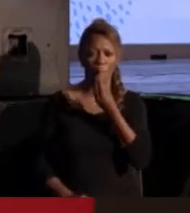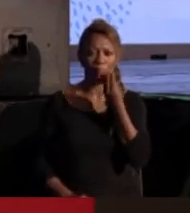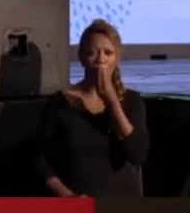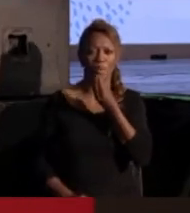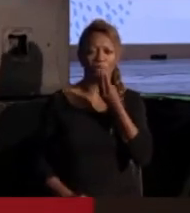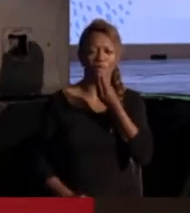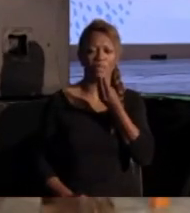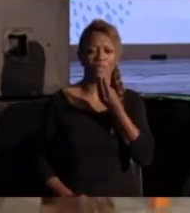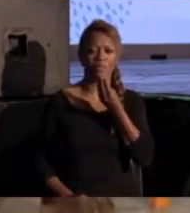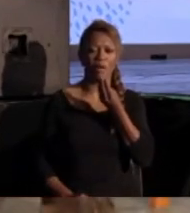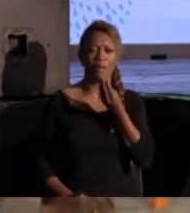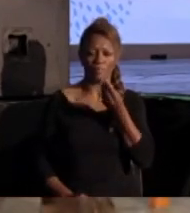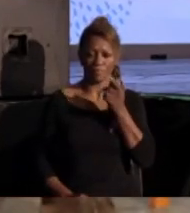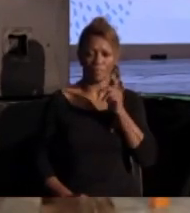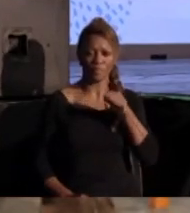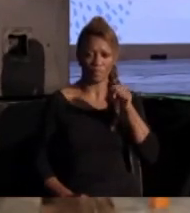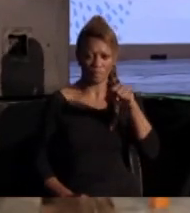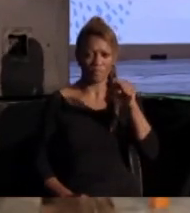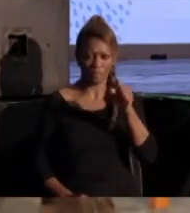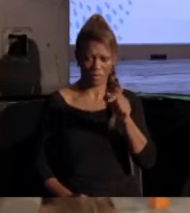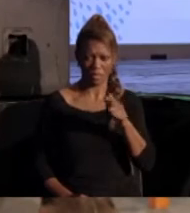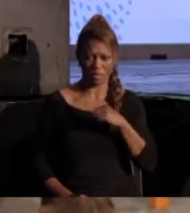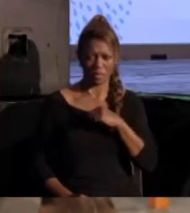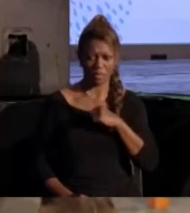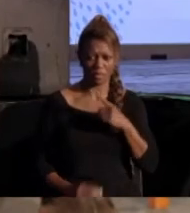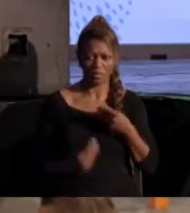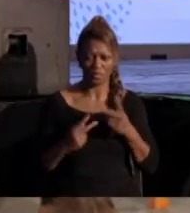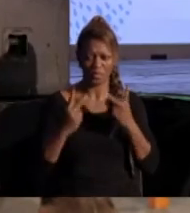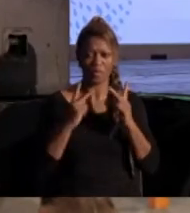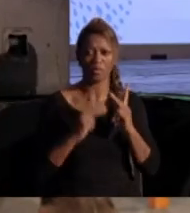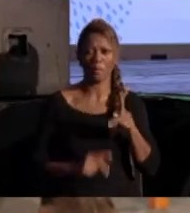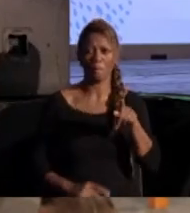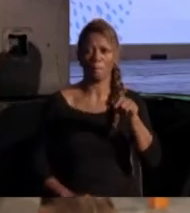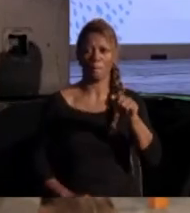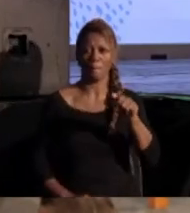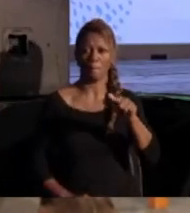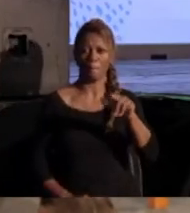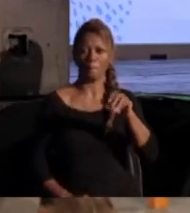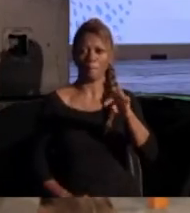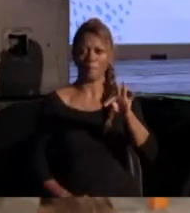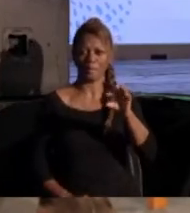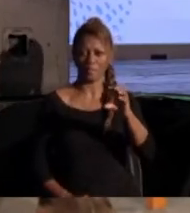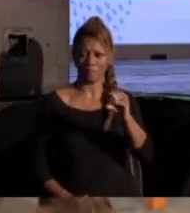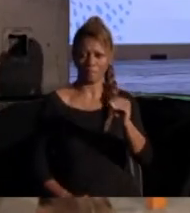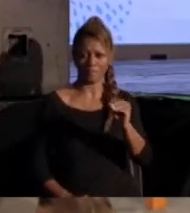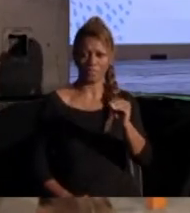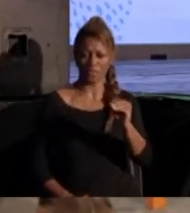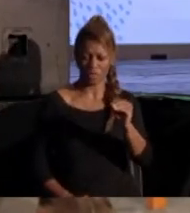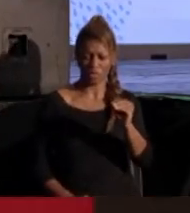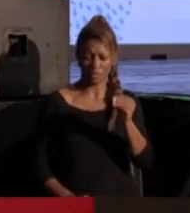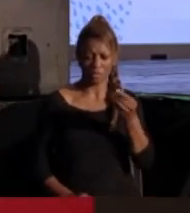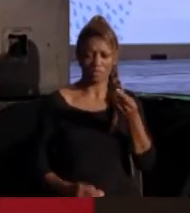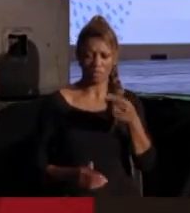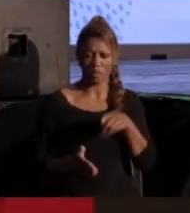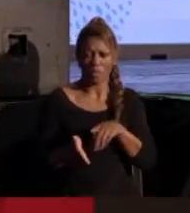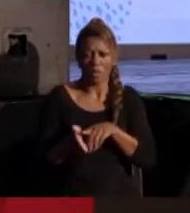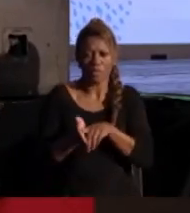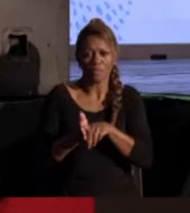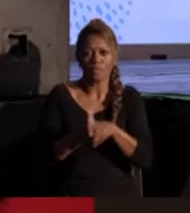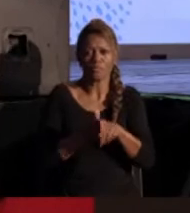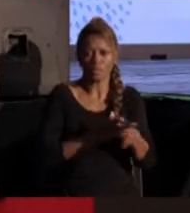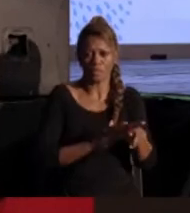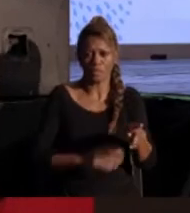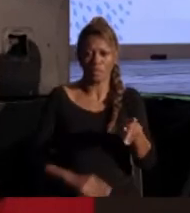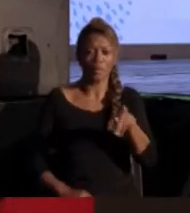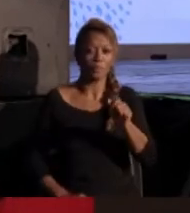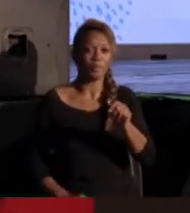Porque há um palato, o céu da boca é um palato, é a denominação na anatomia relativa ao monte